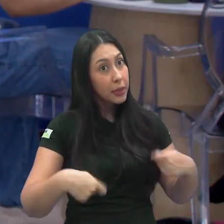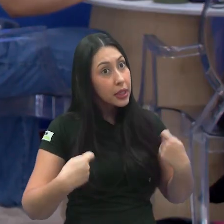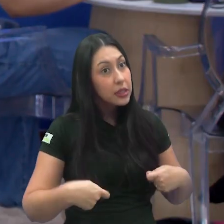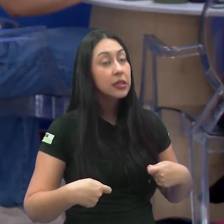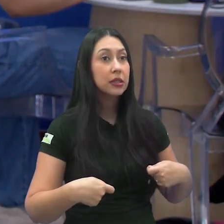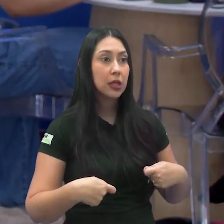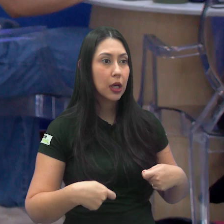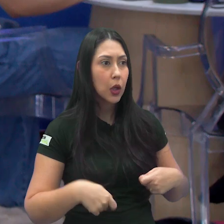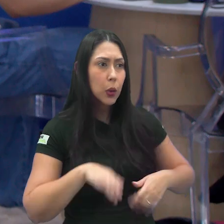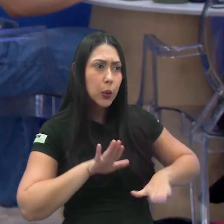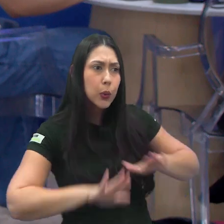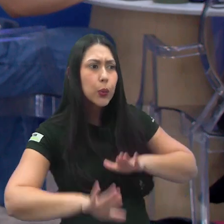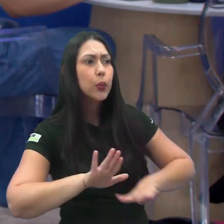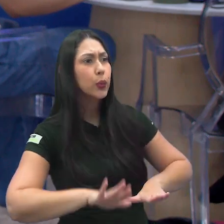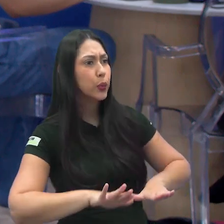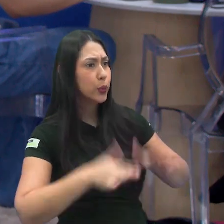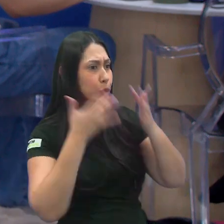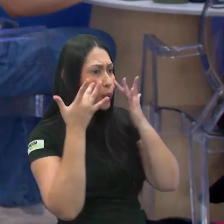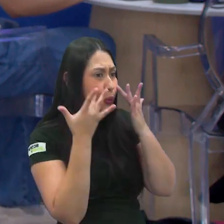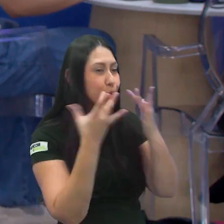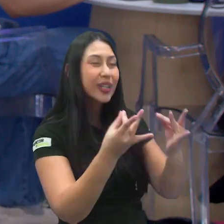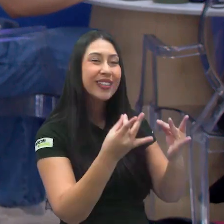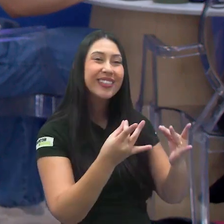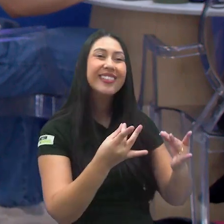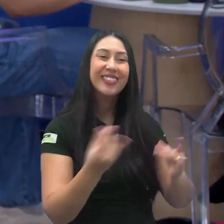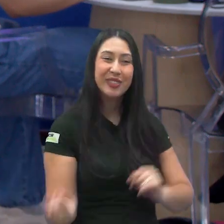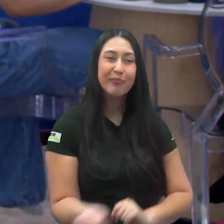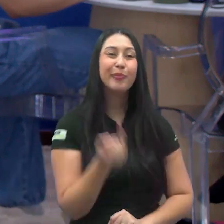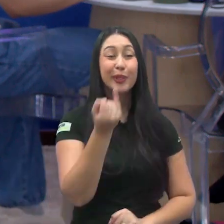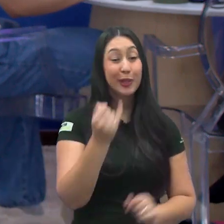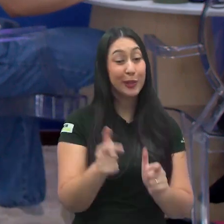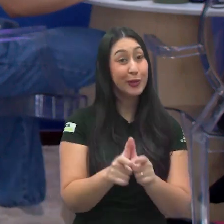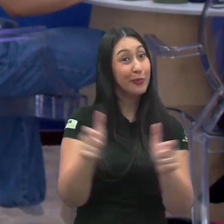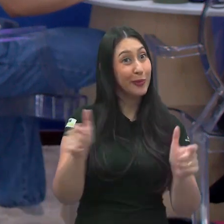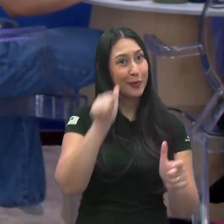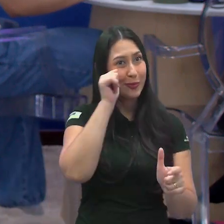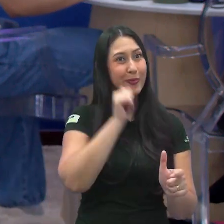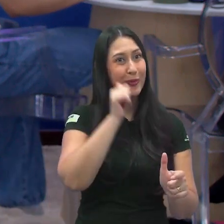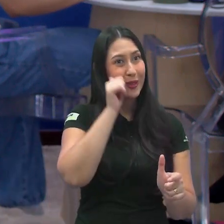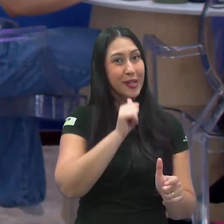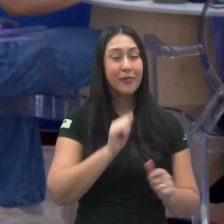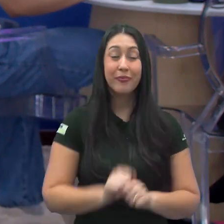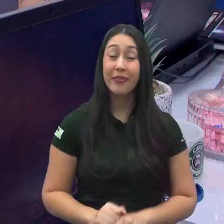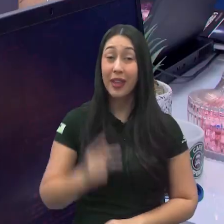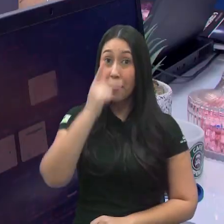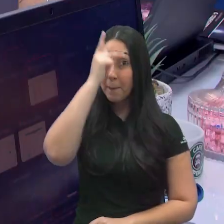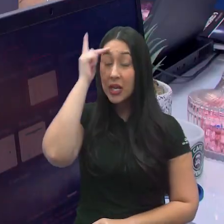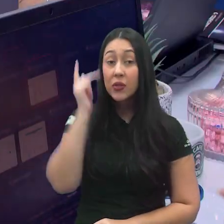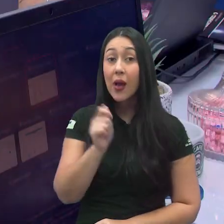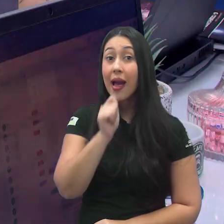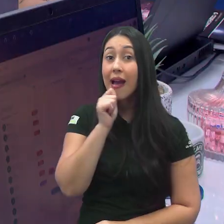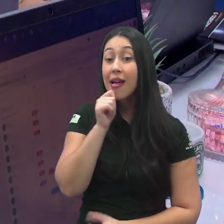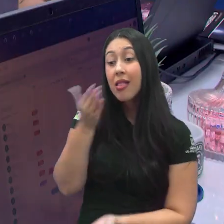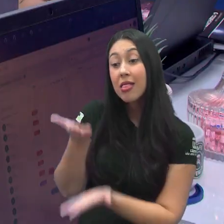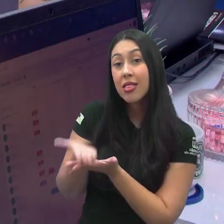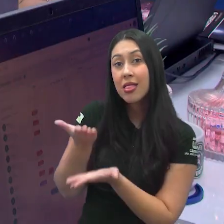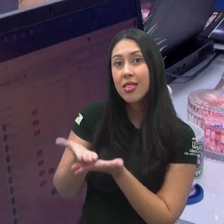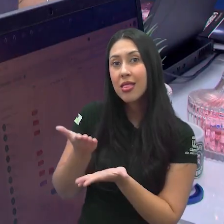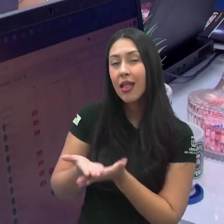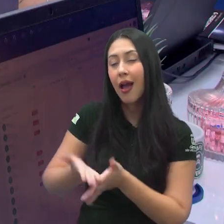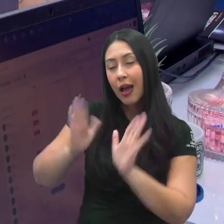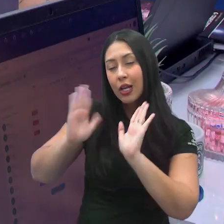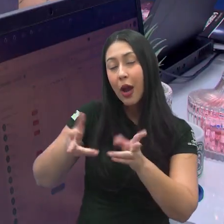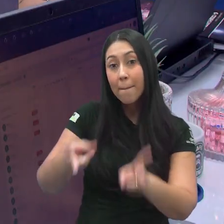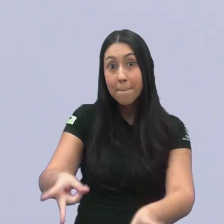Então, a gente ter cuidado com todos os processos, ter uma atenção, eu creio que seria muito bom trazer mais mulheres. E quem ainda está se formando